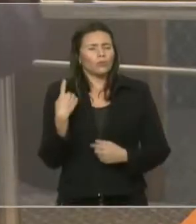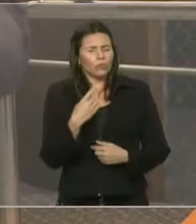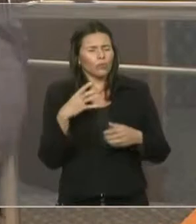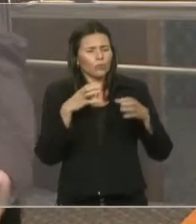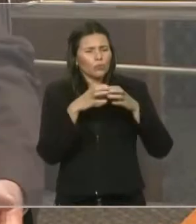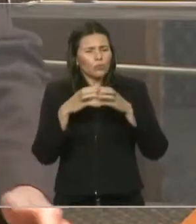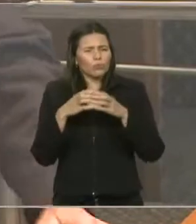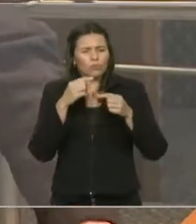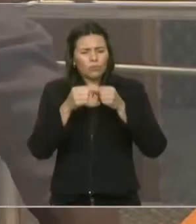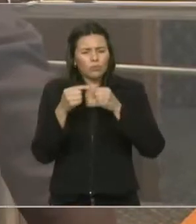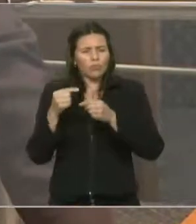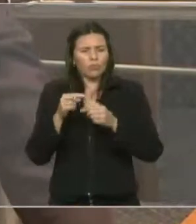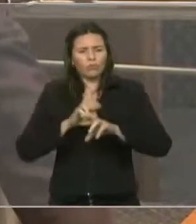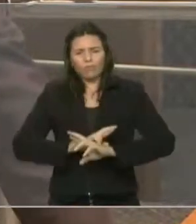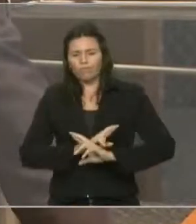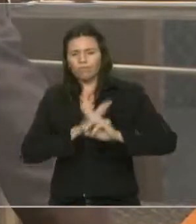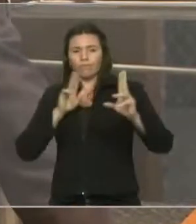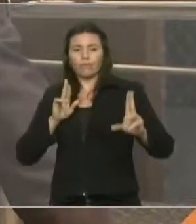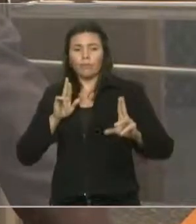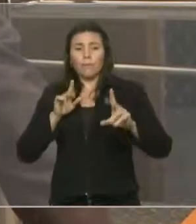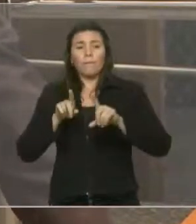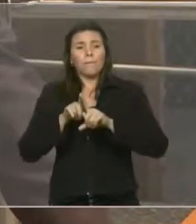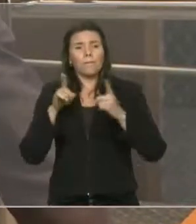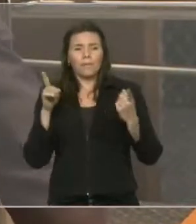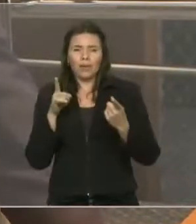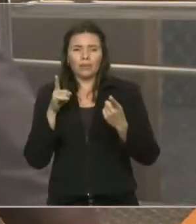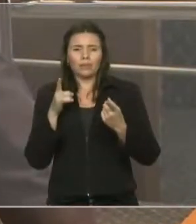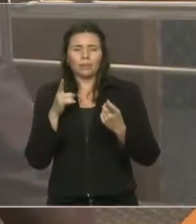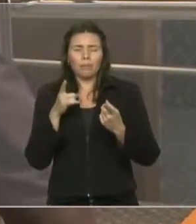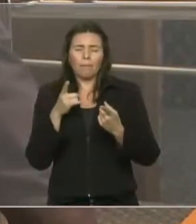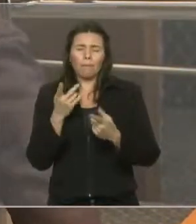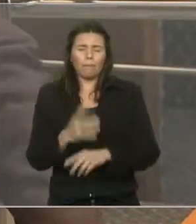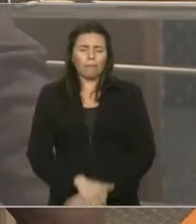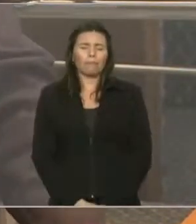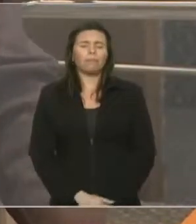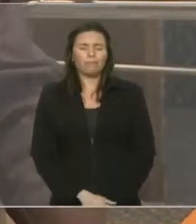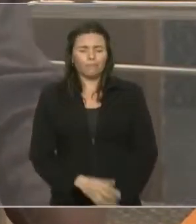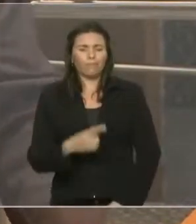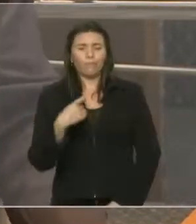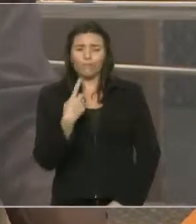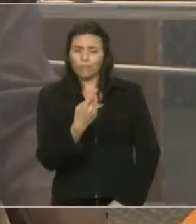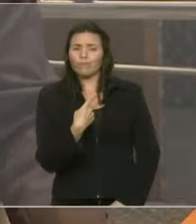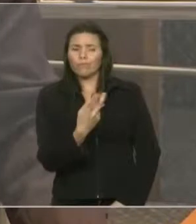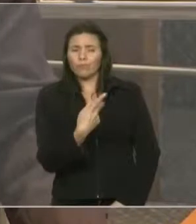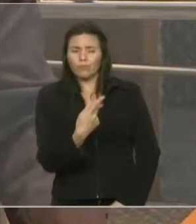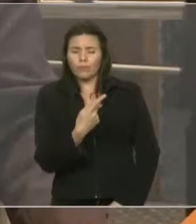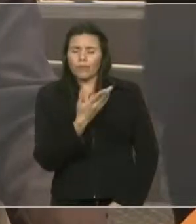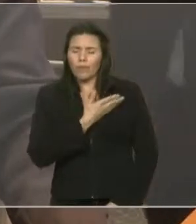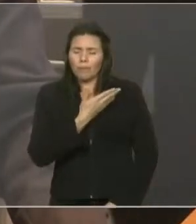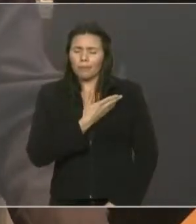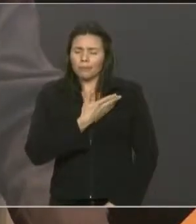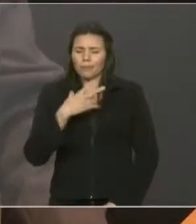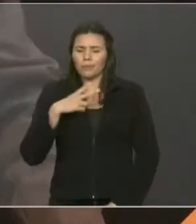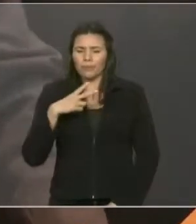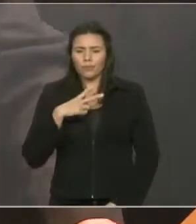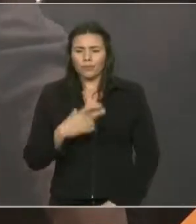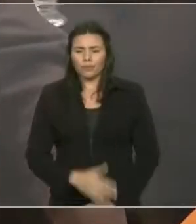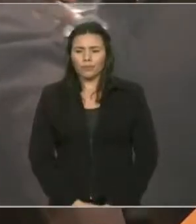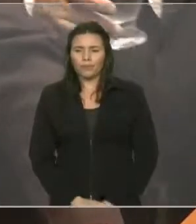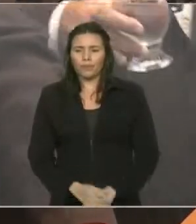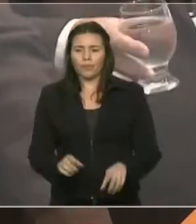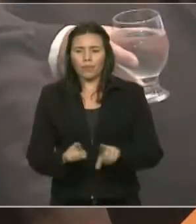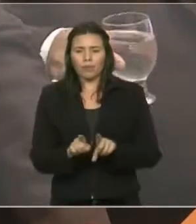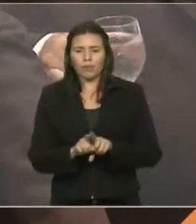até continuar a sermos adversários. O prefeito Francisco Najib, que acompanha ele, que apoiou o